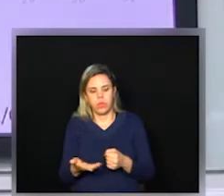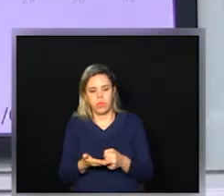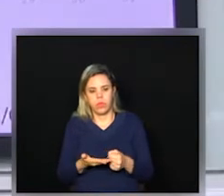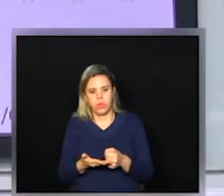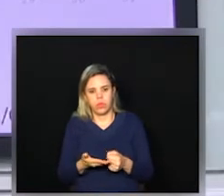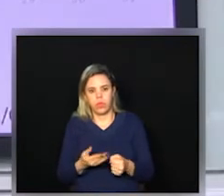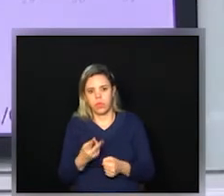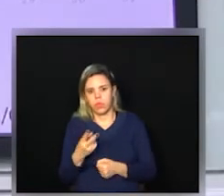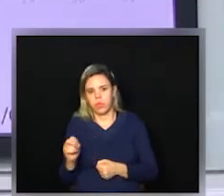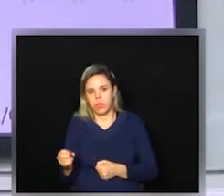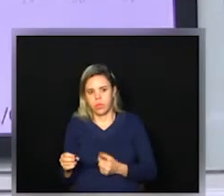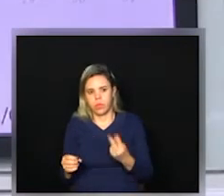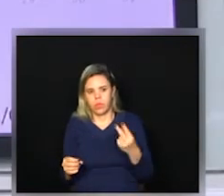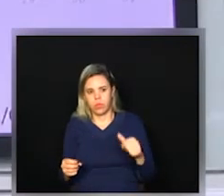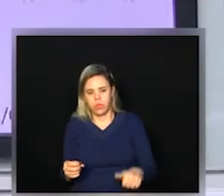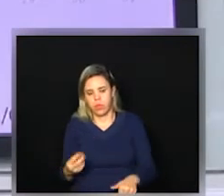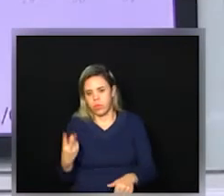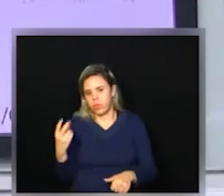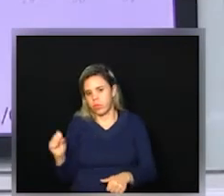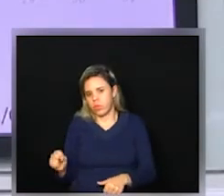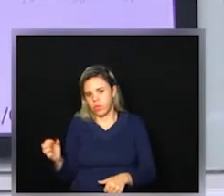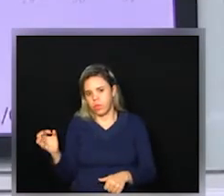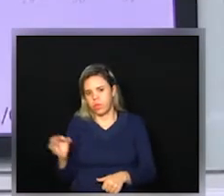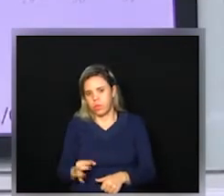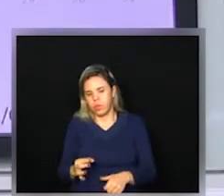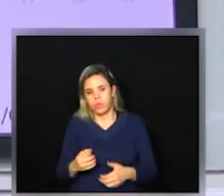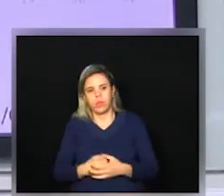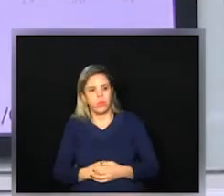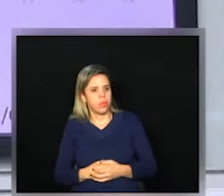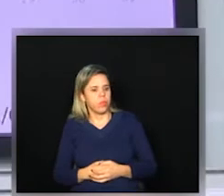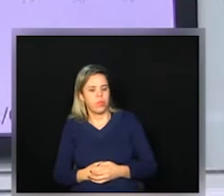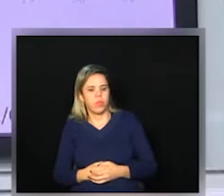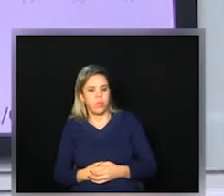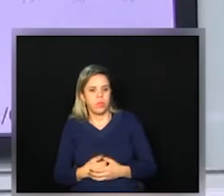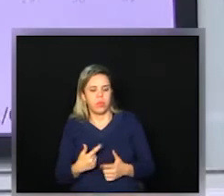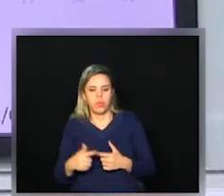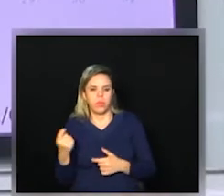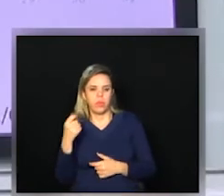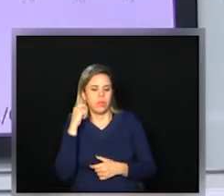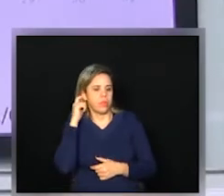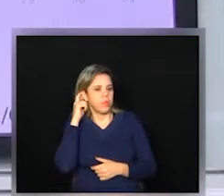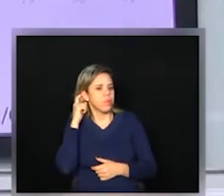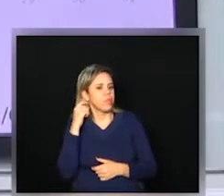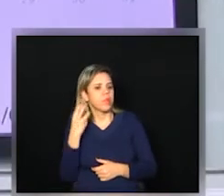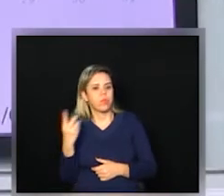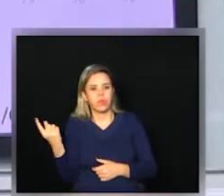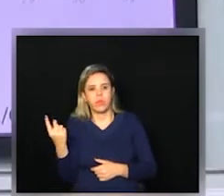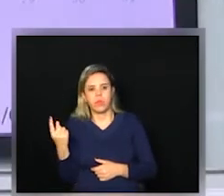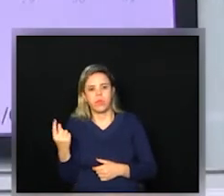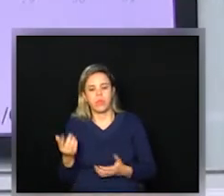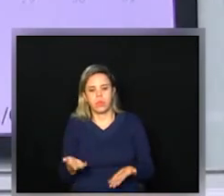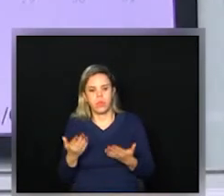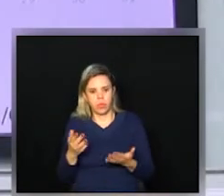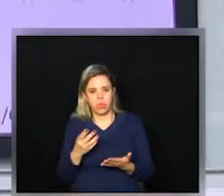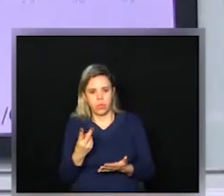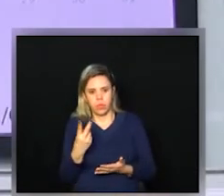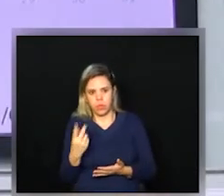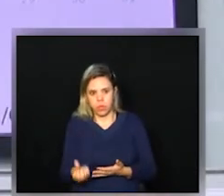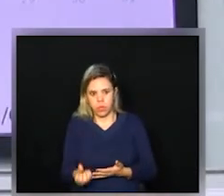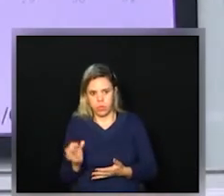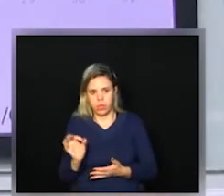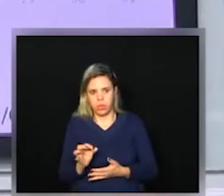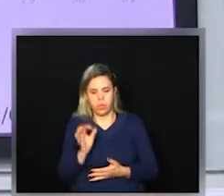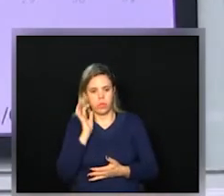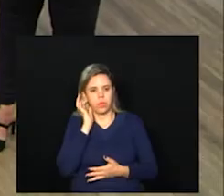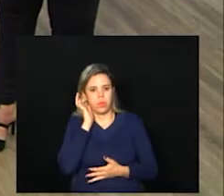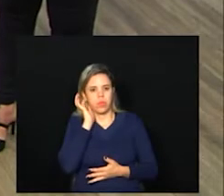de 27%, 28%, casos graves 31% e casos leves